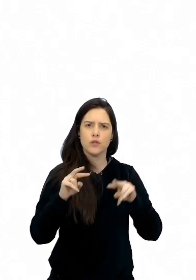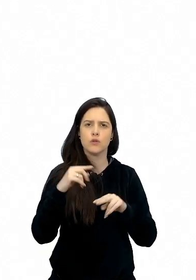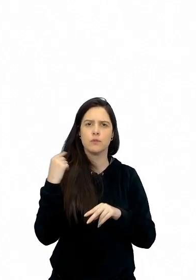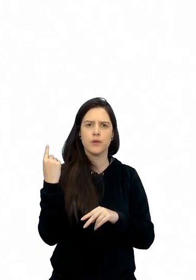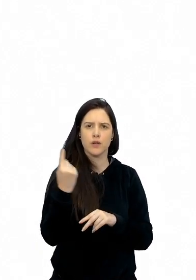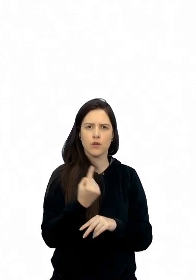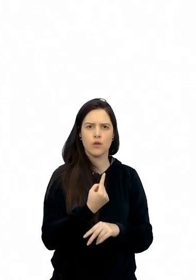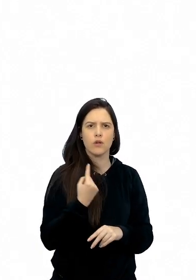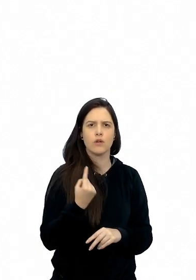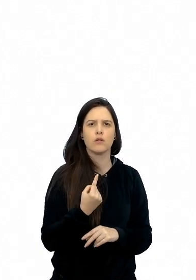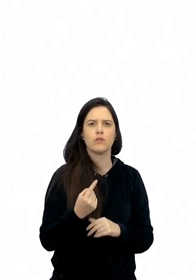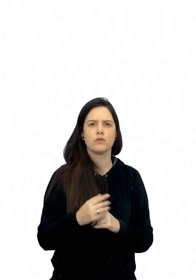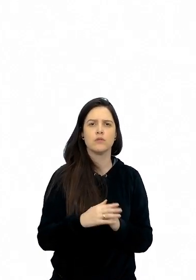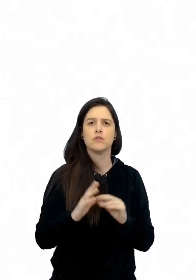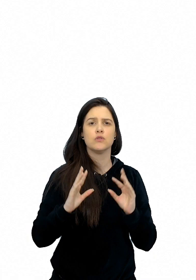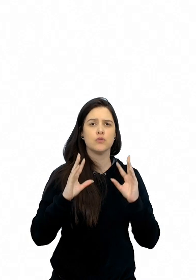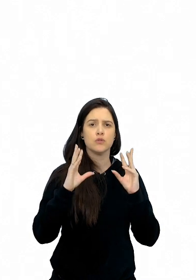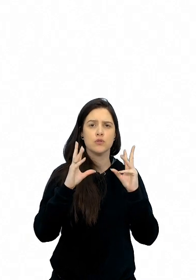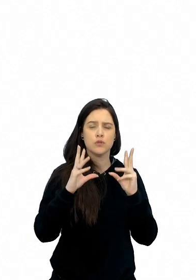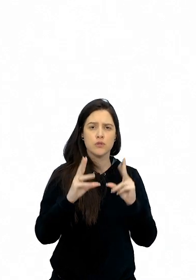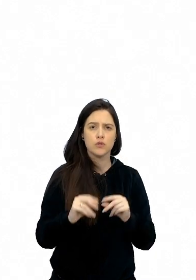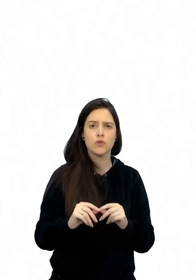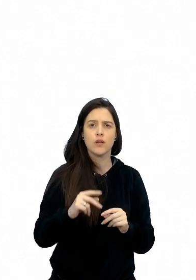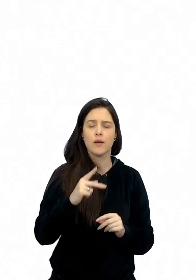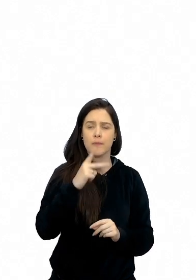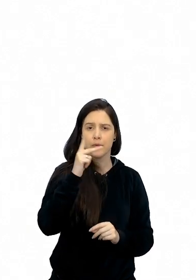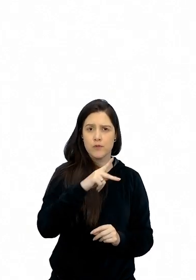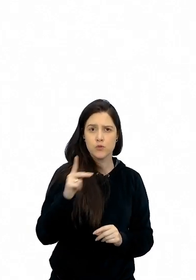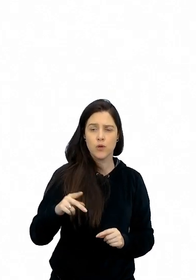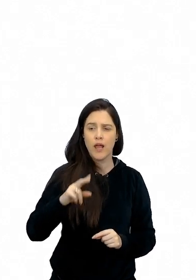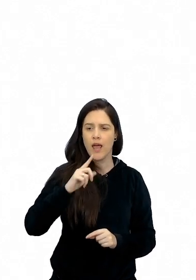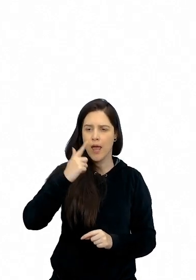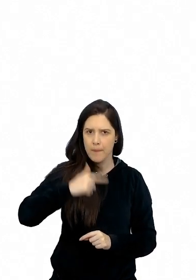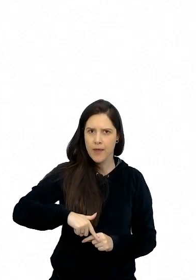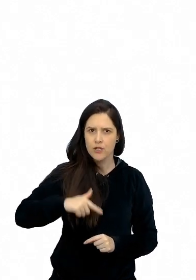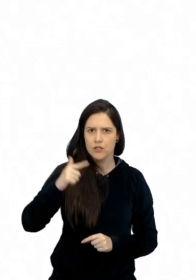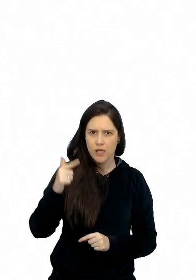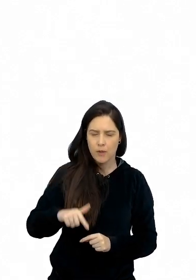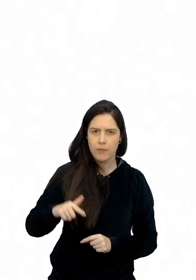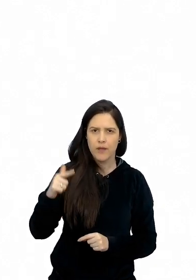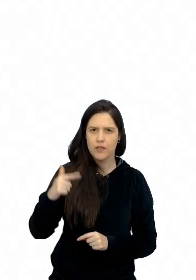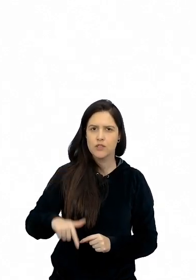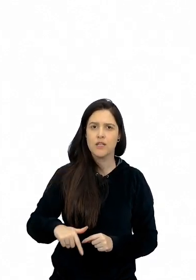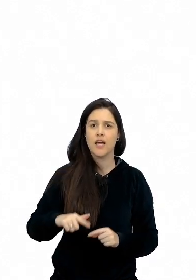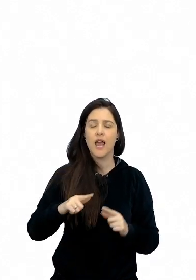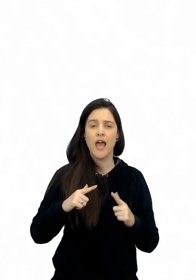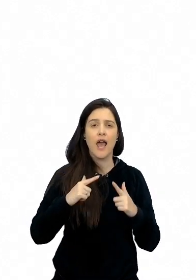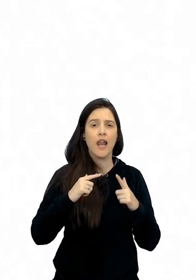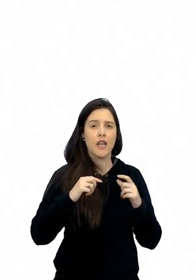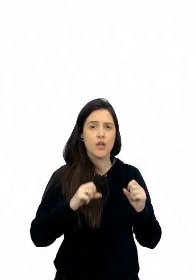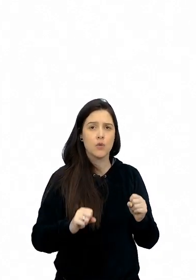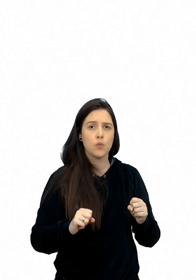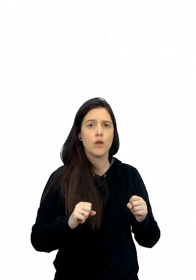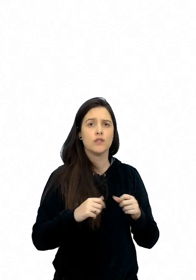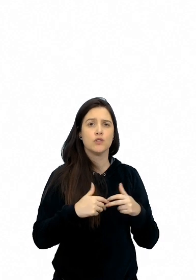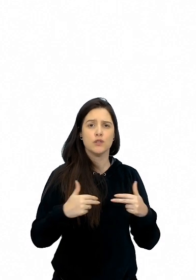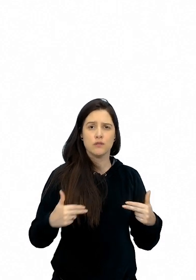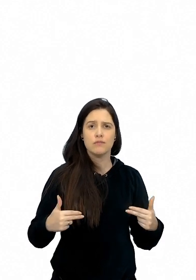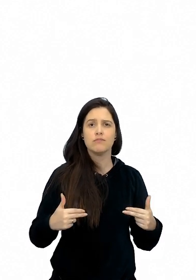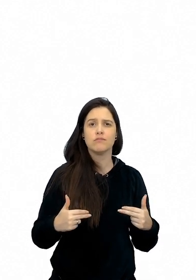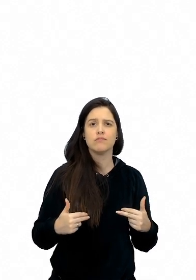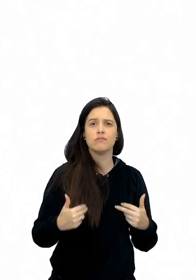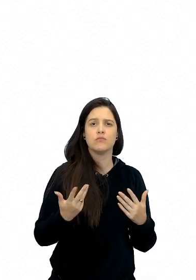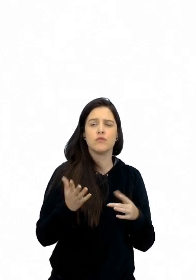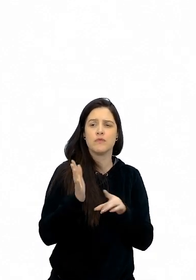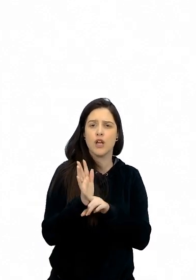nossa, toda vez a professora repete isso, nossa, mas essa linguagem, né, é a